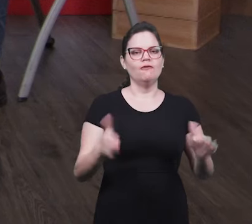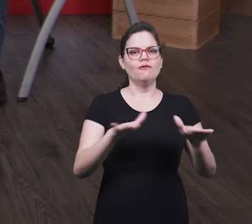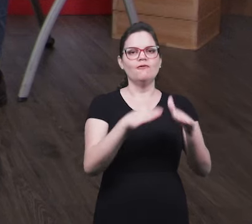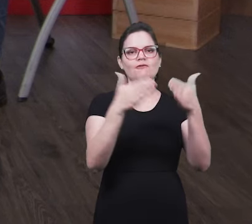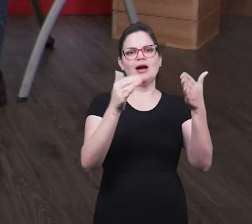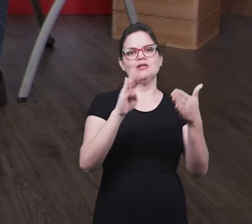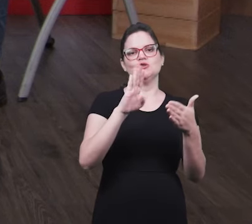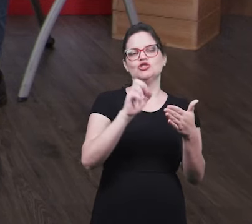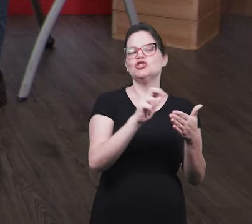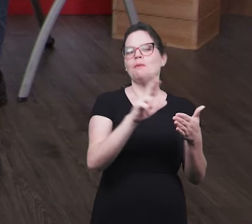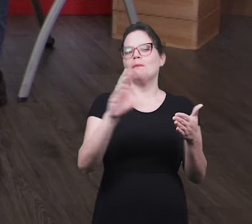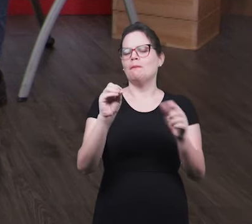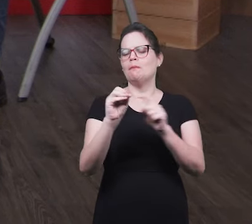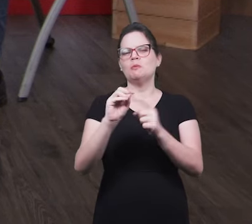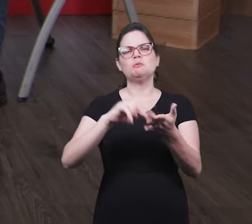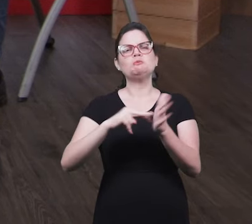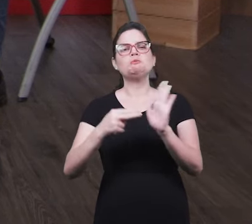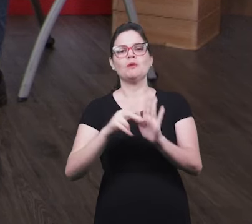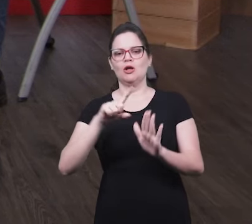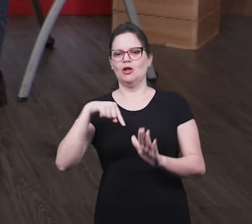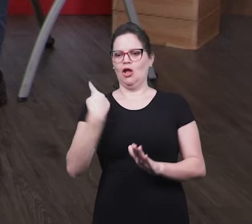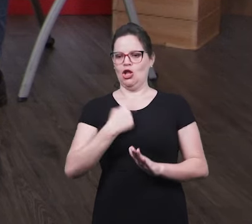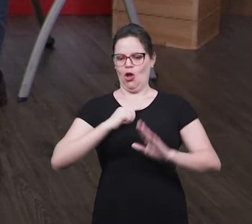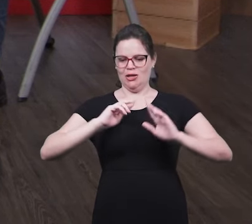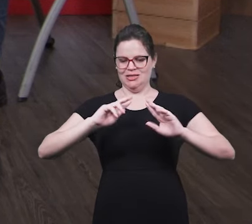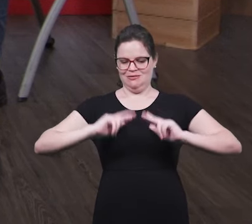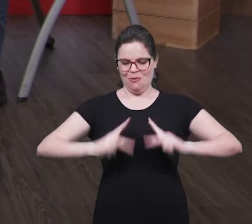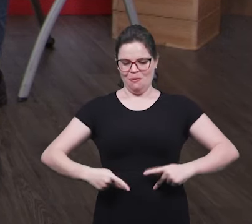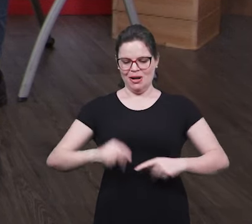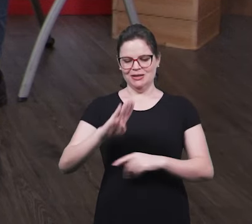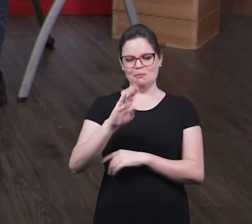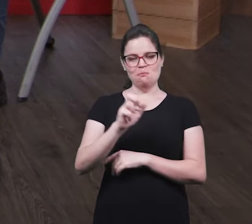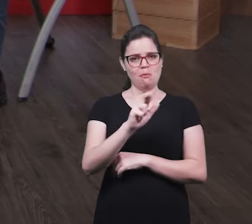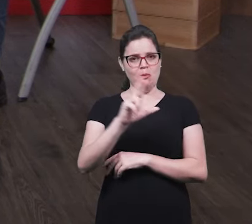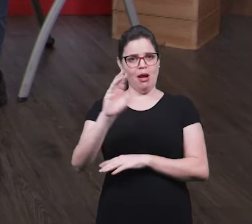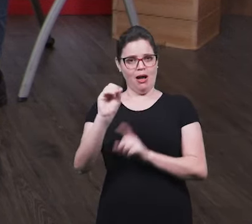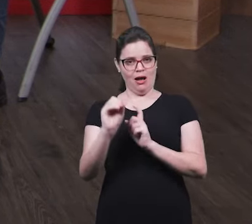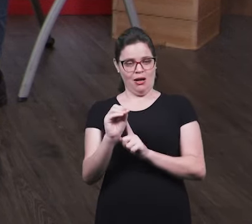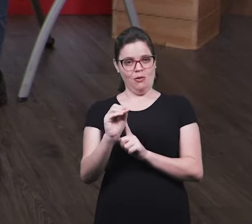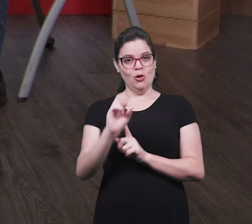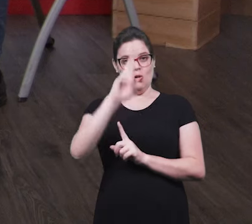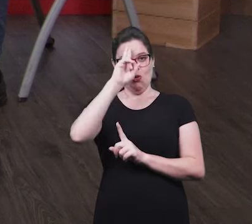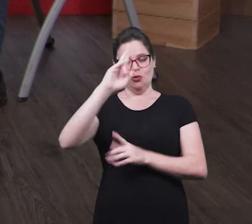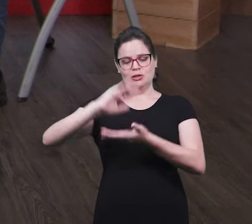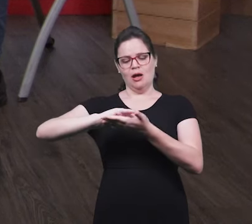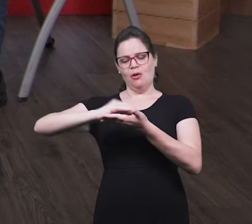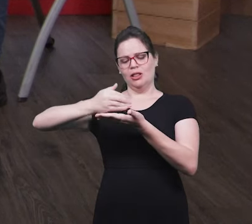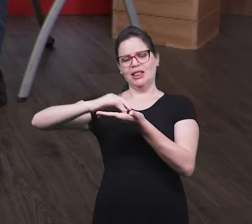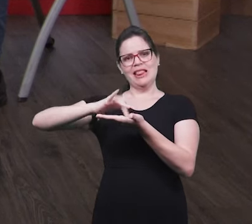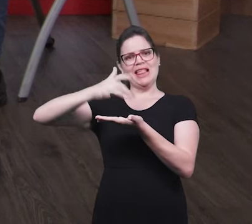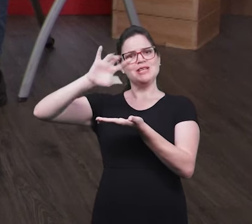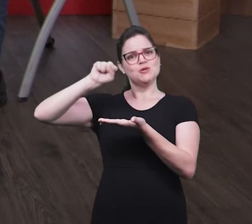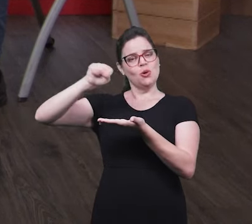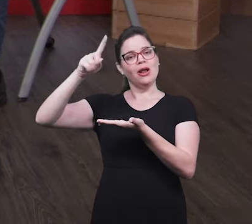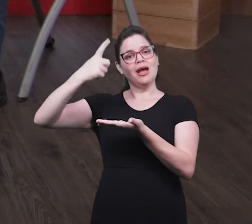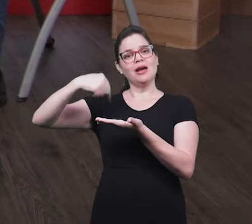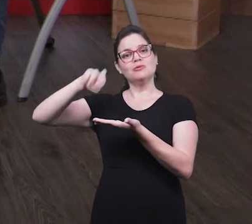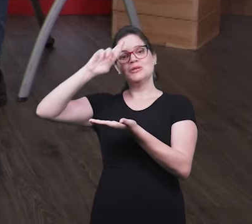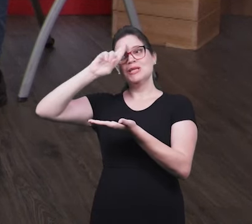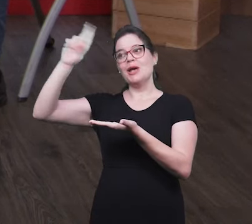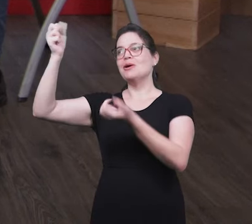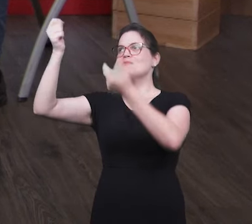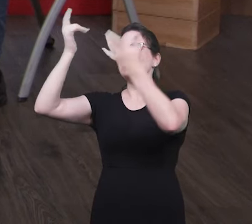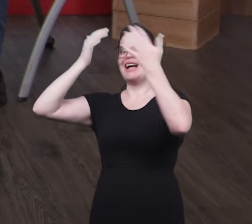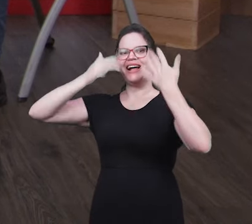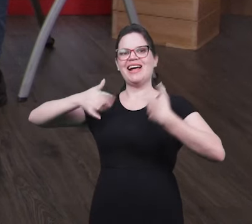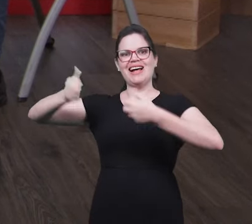barro. E tem mais. Pedro e João, àquela altura, e tantos outros, já eram